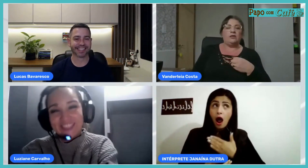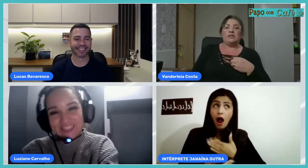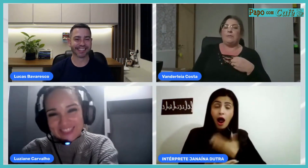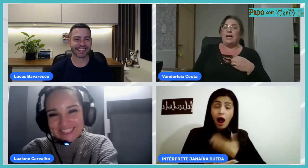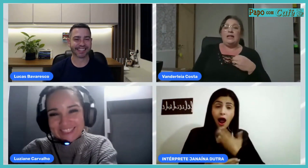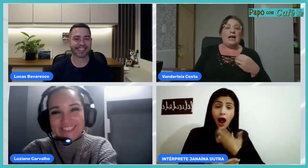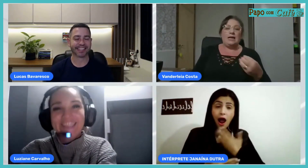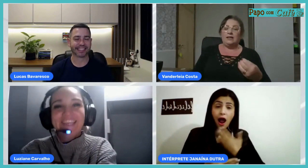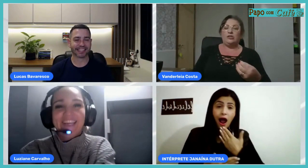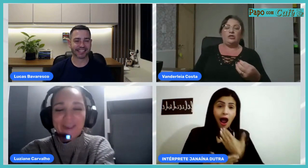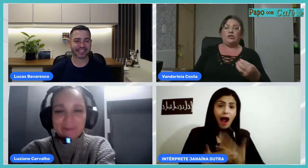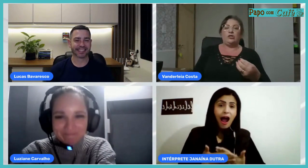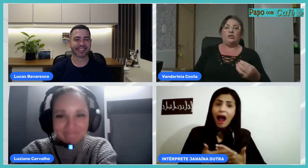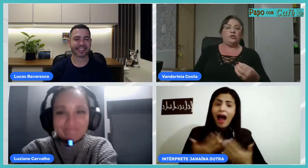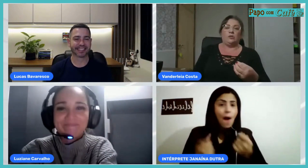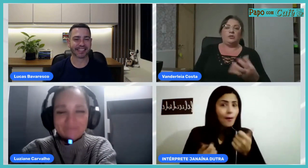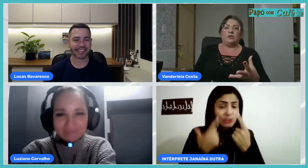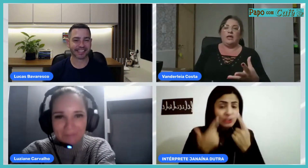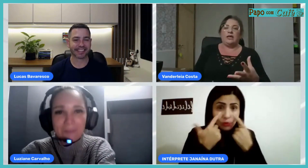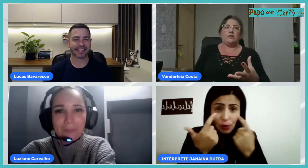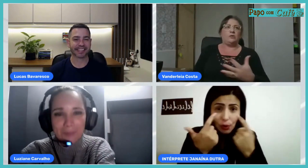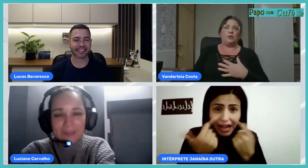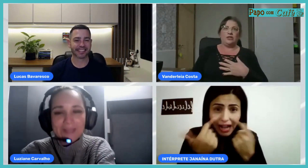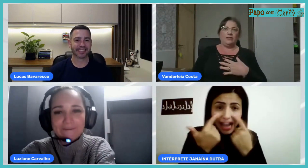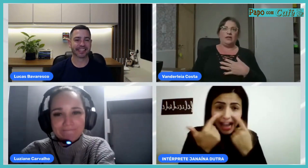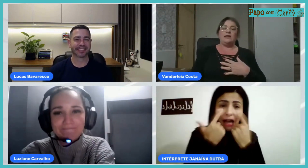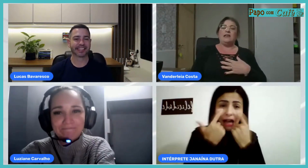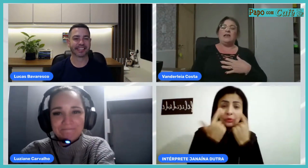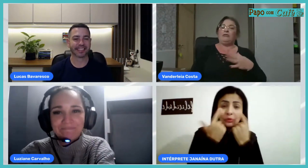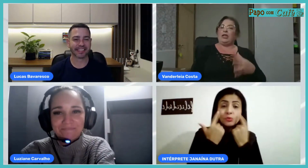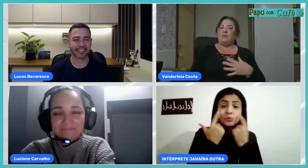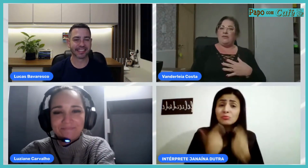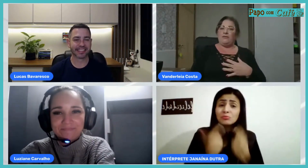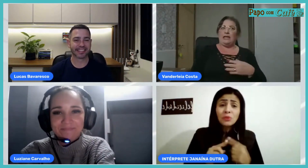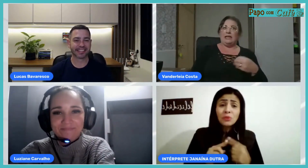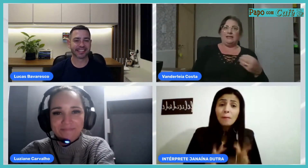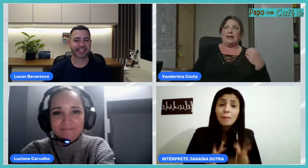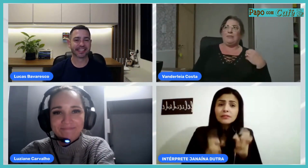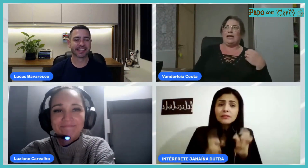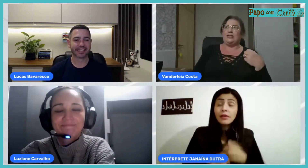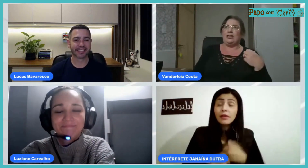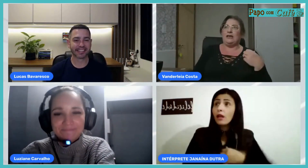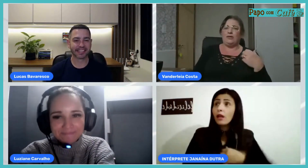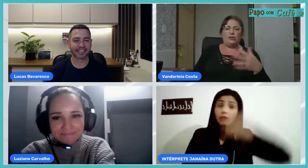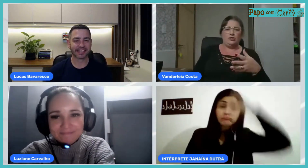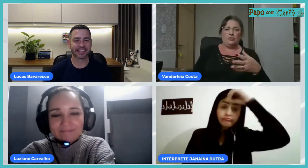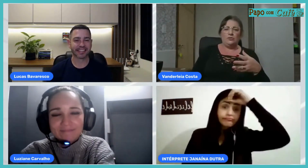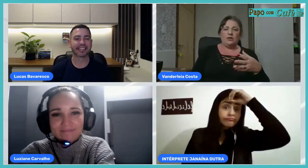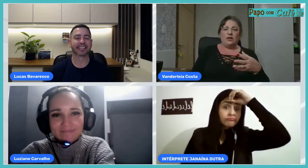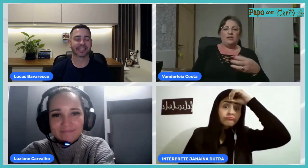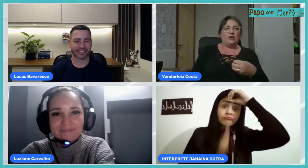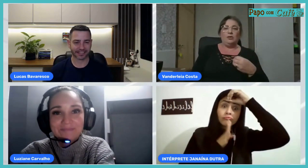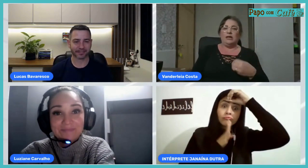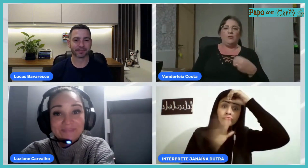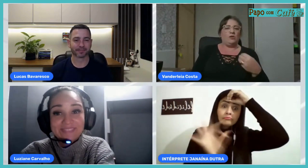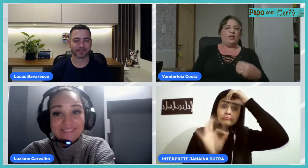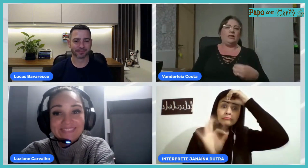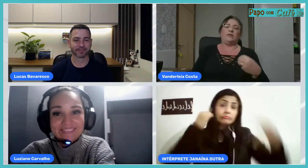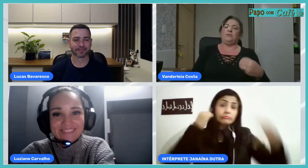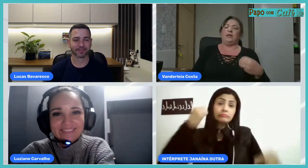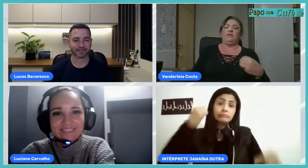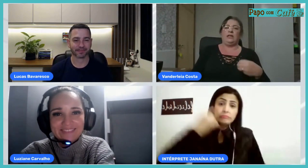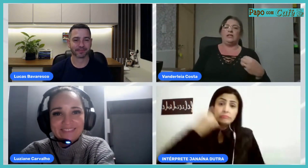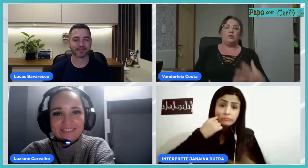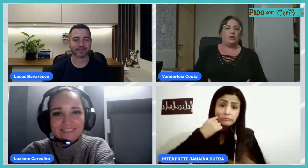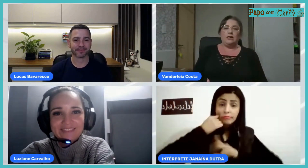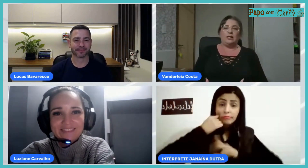eu descobri que eu não sabia nada sobre surdez. Eu disse, poxa vida, eu tenho minha filha, ela, na época ela tinha 21, se eu não